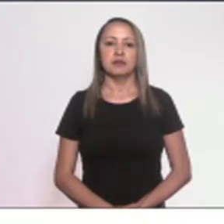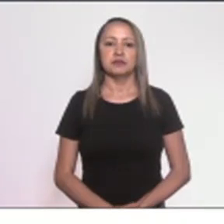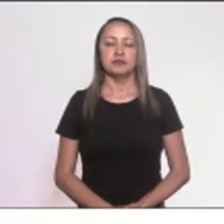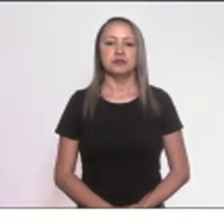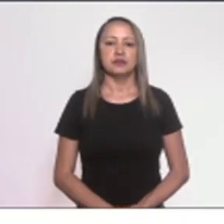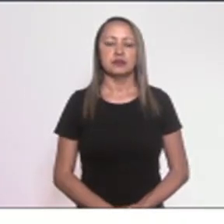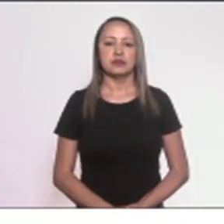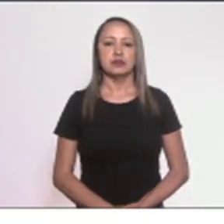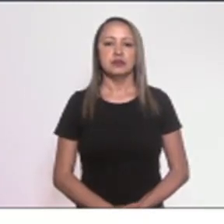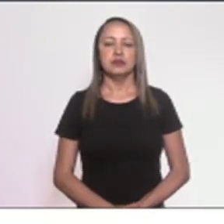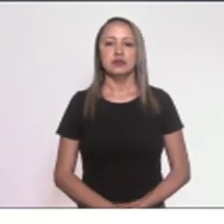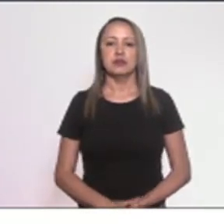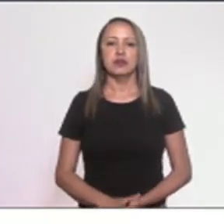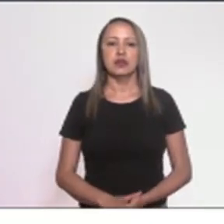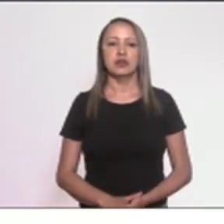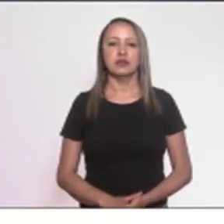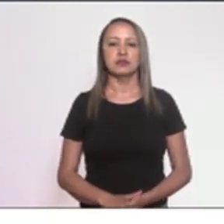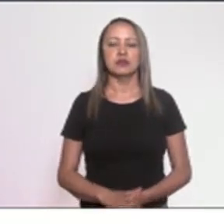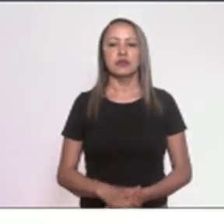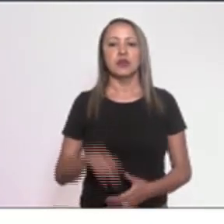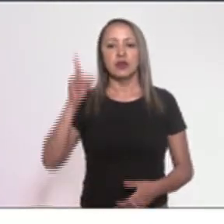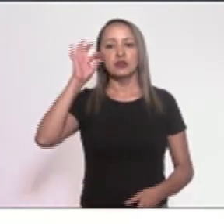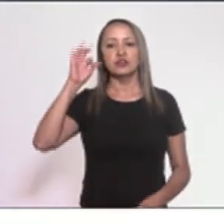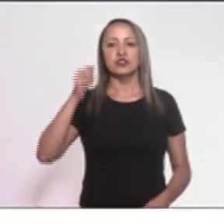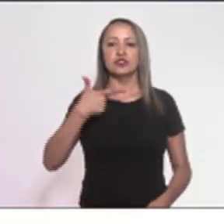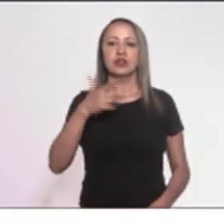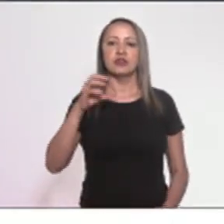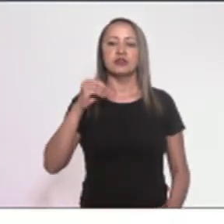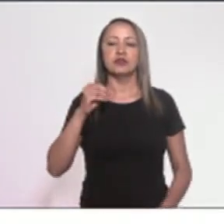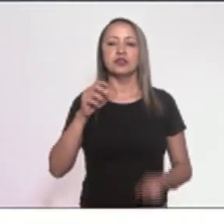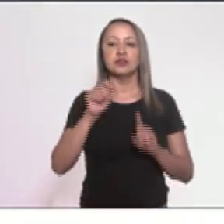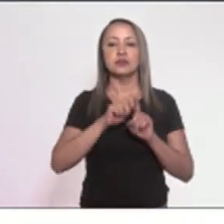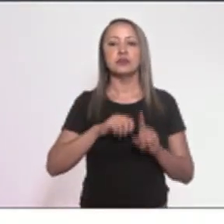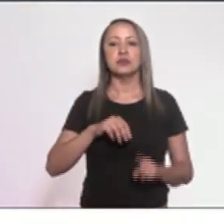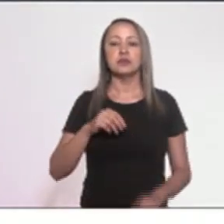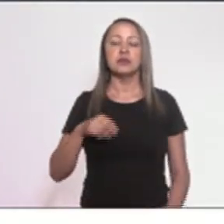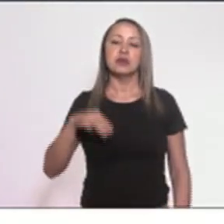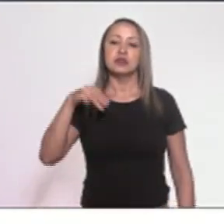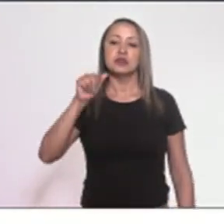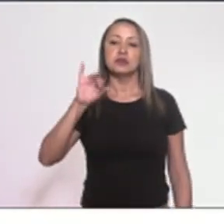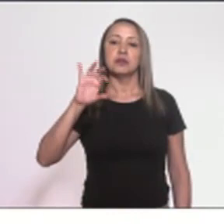comemorada anualmente a partir do dia 20 do mês de maio.